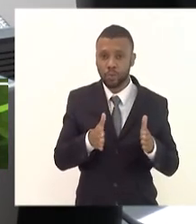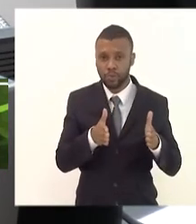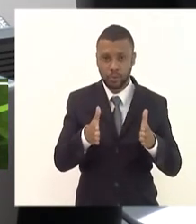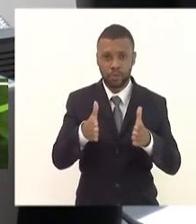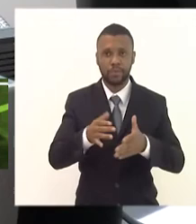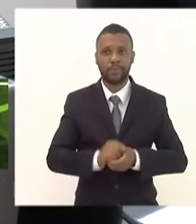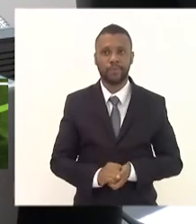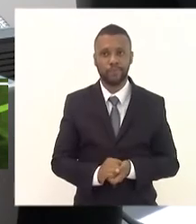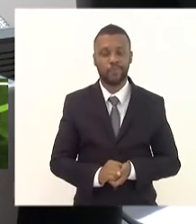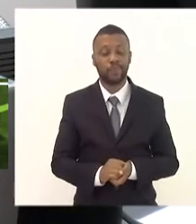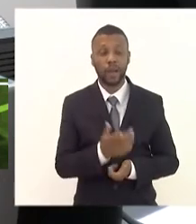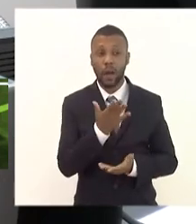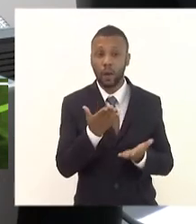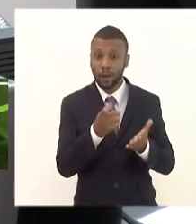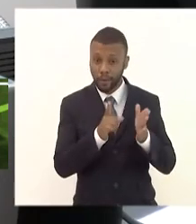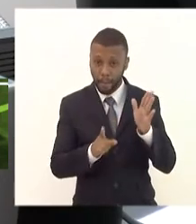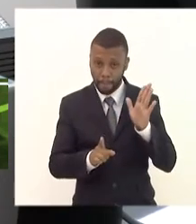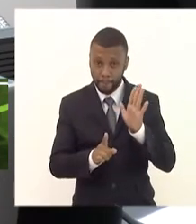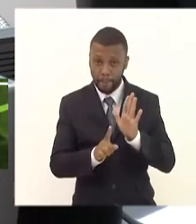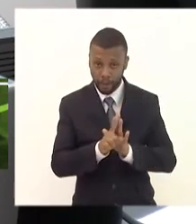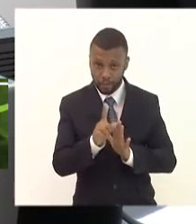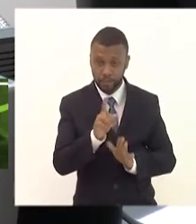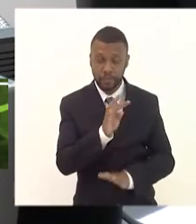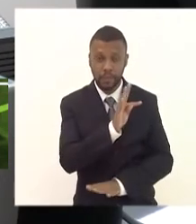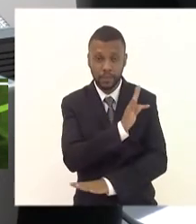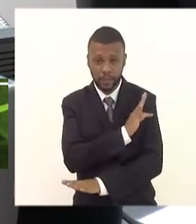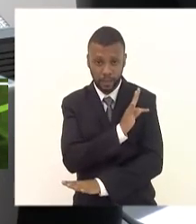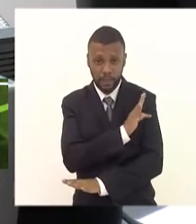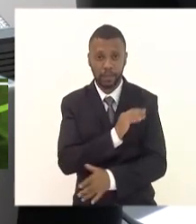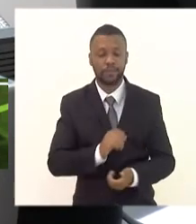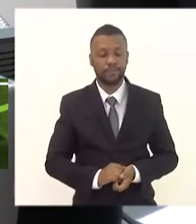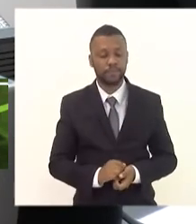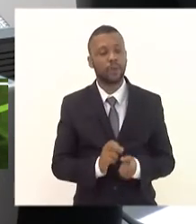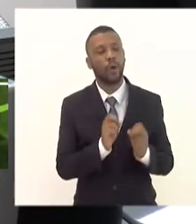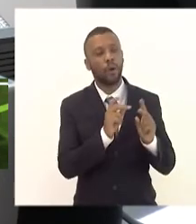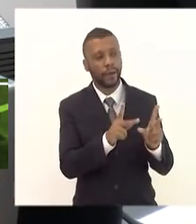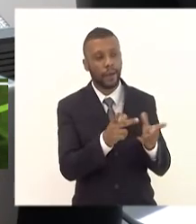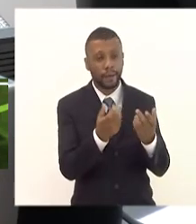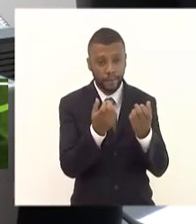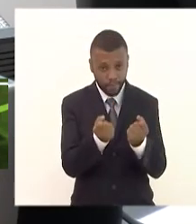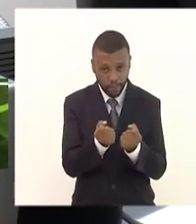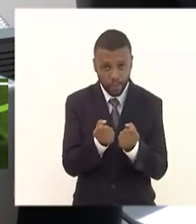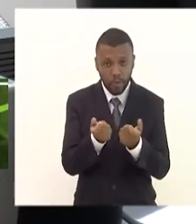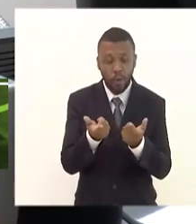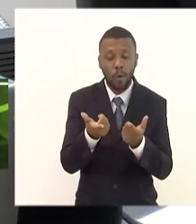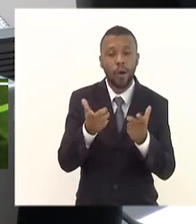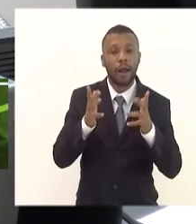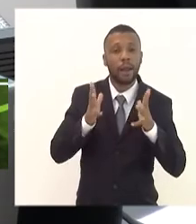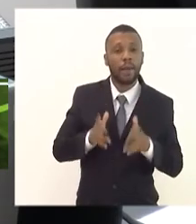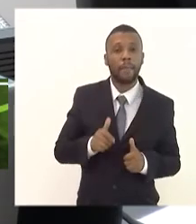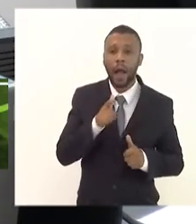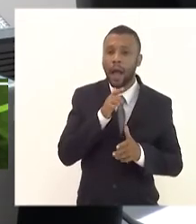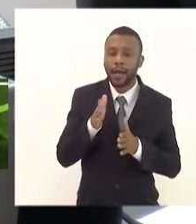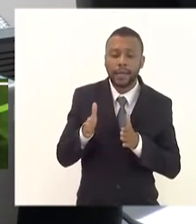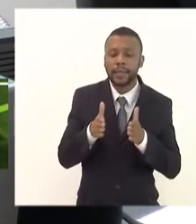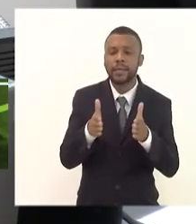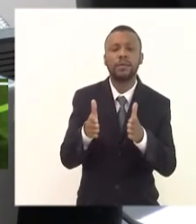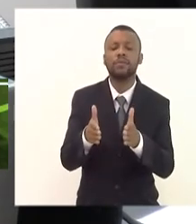Aí que vem a pergunta técnica. Bom, vamos limpar esse rio. Esse rio joga